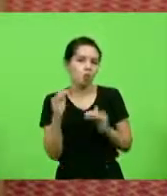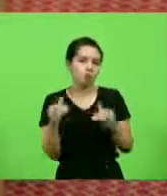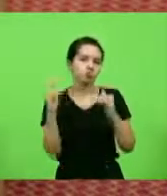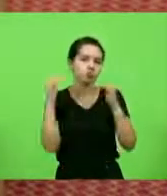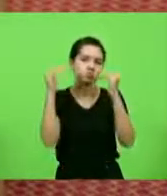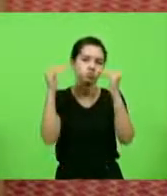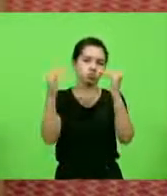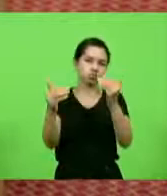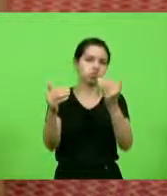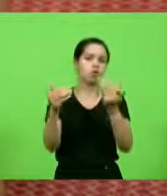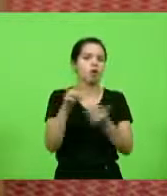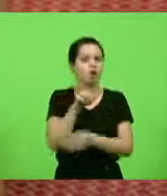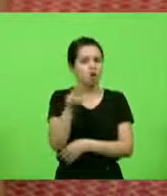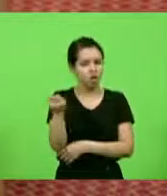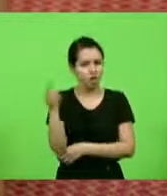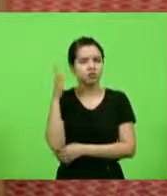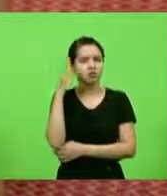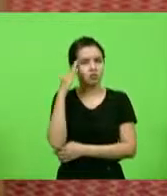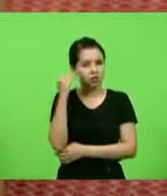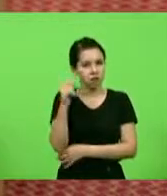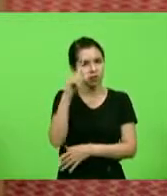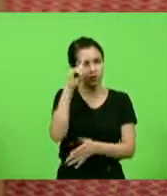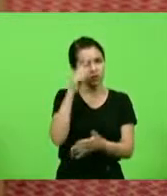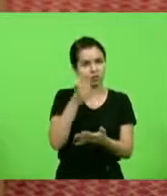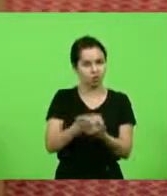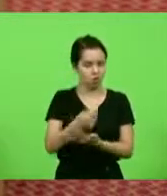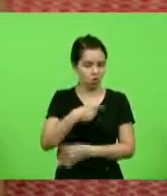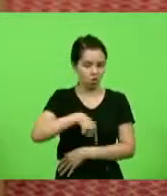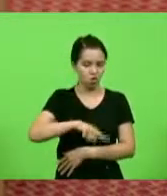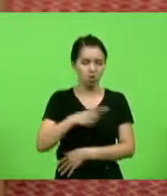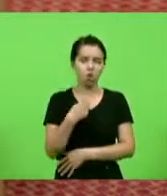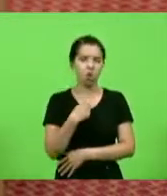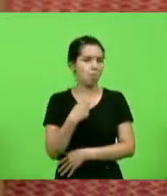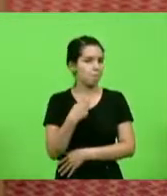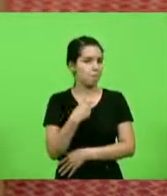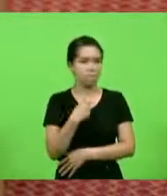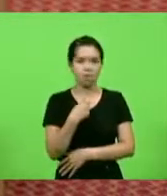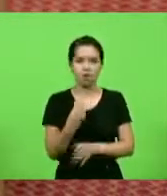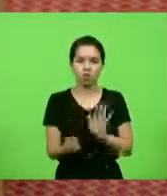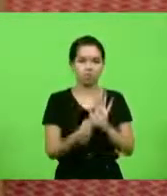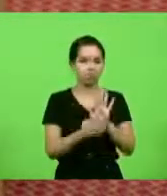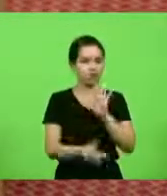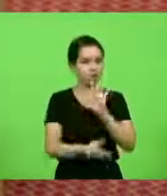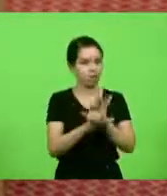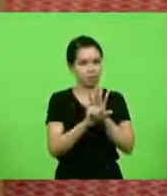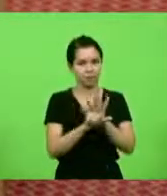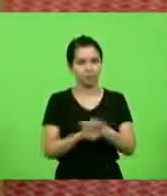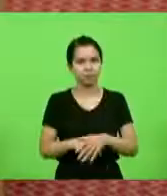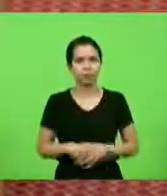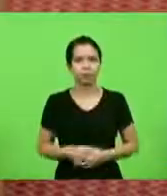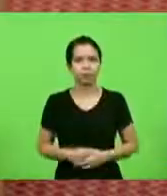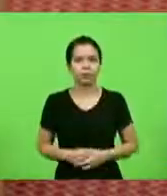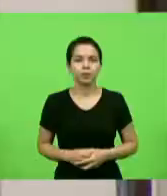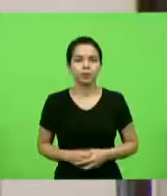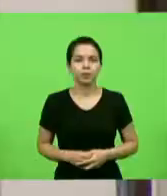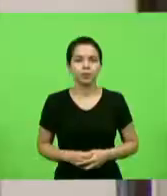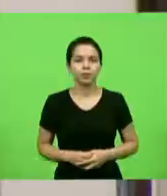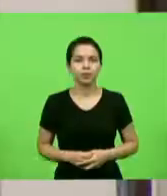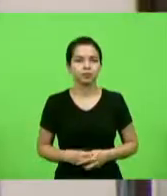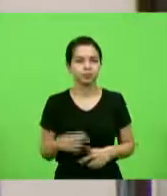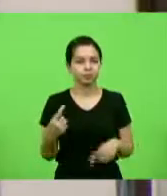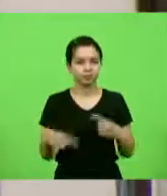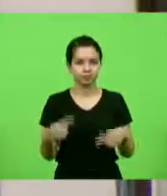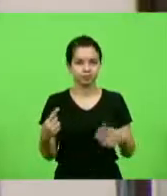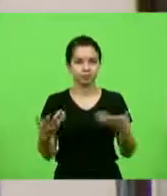Eles sabem, eles definem. Nós não podemos fazer isso por lei, senhor presidente. Não havendo mais quem